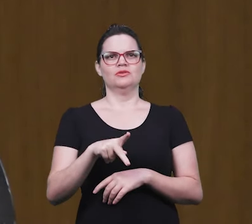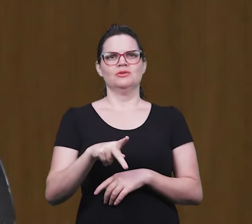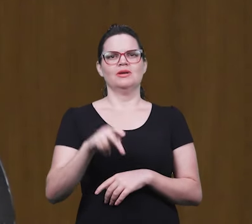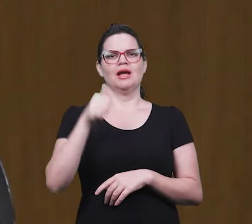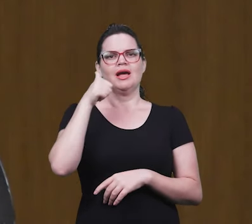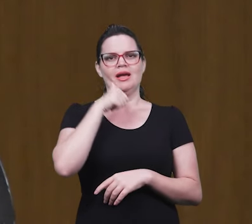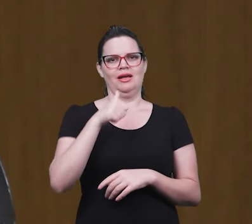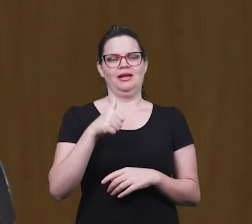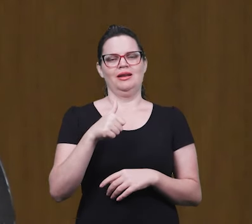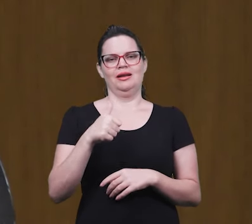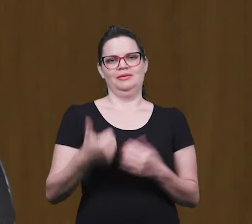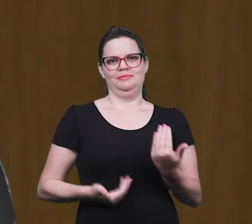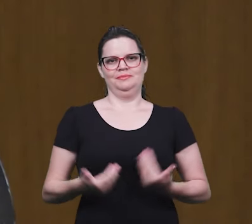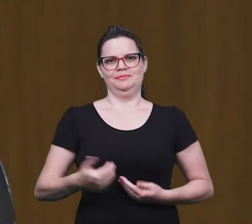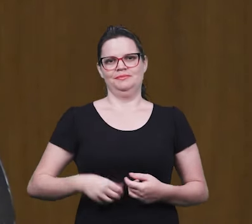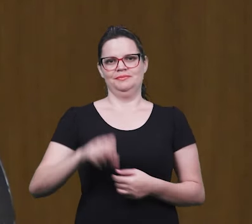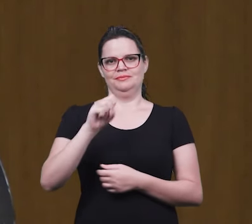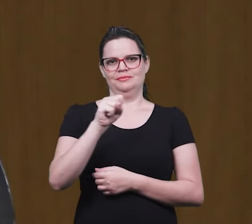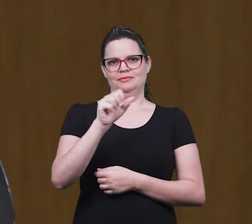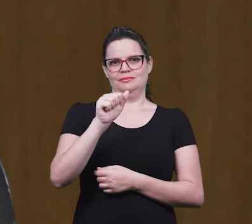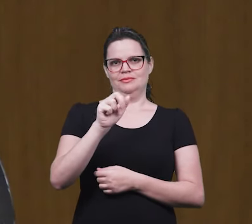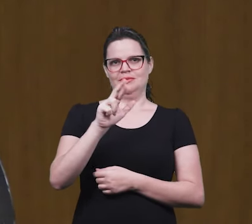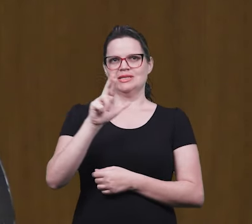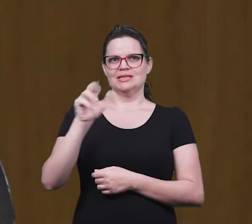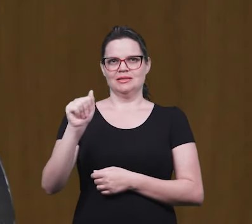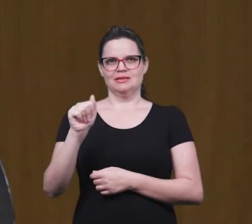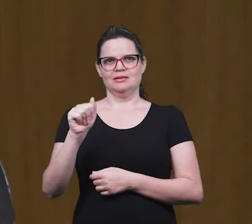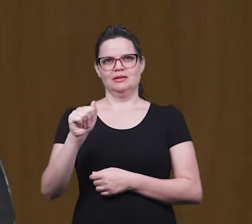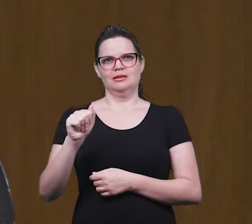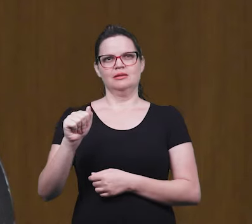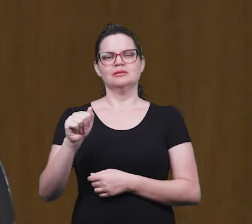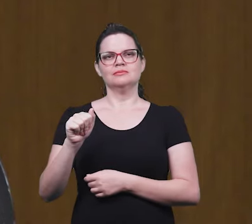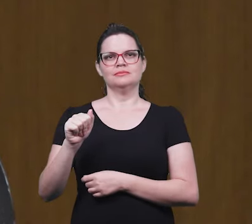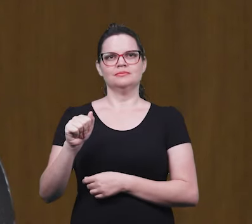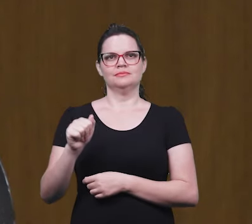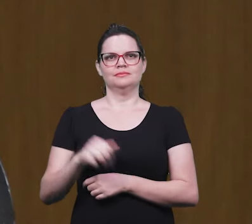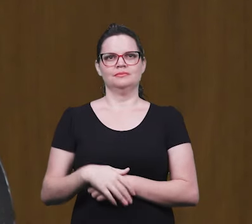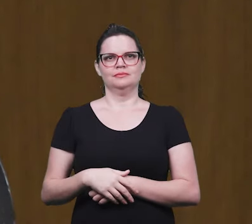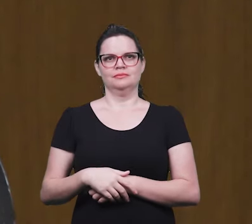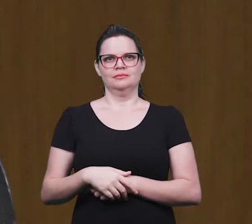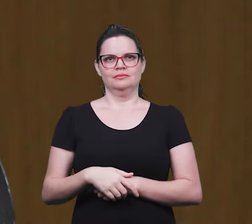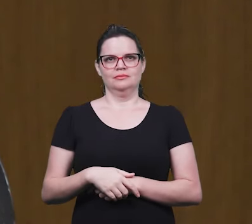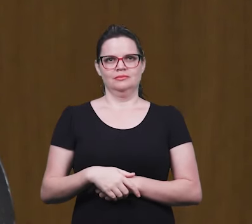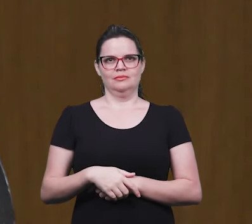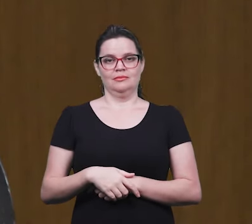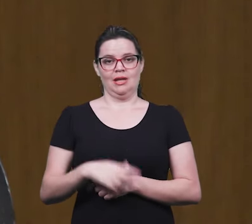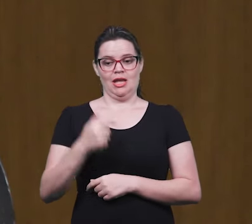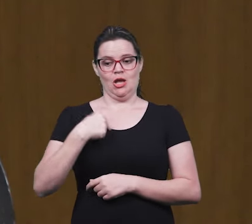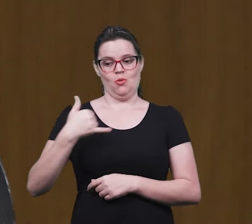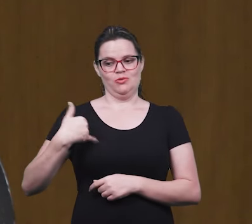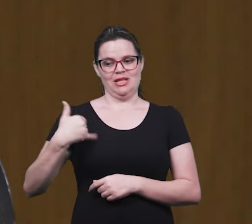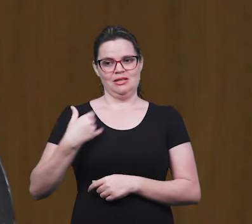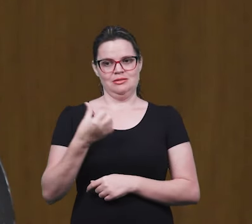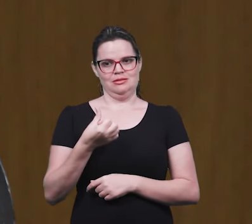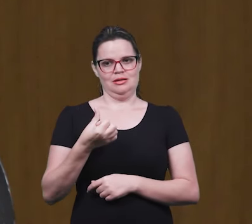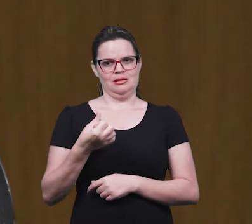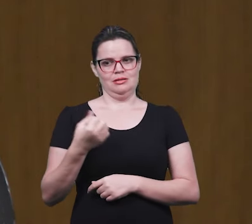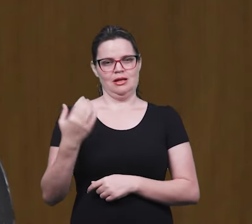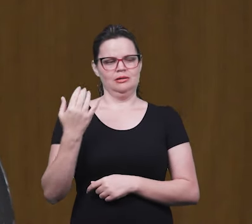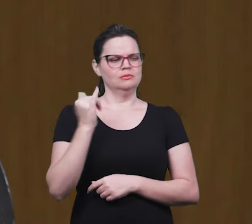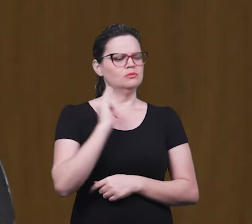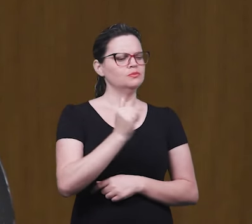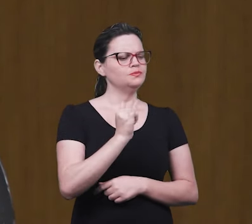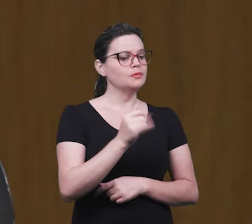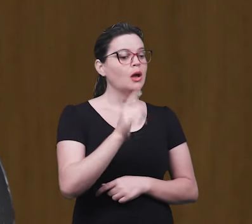Sara. Com 6 aninhos, ela foi e falou para nós: olha, eu